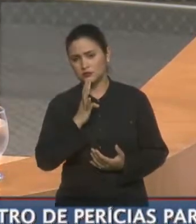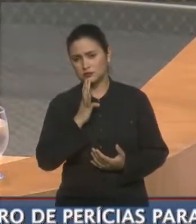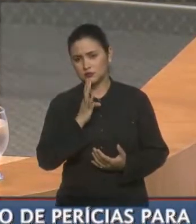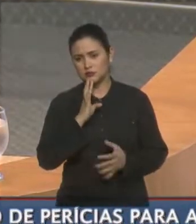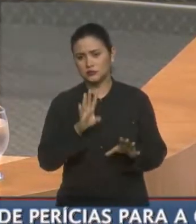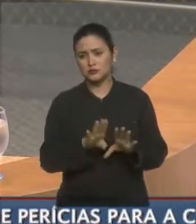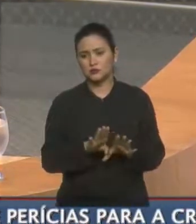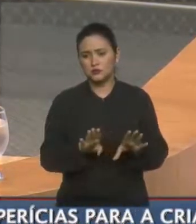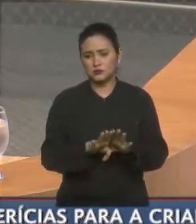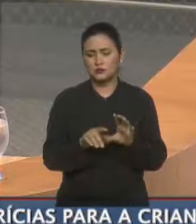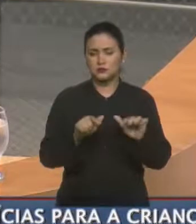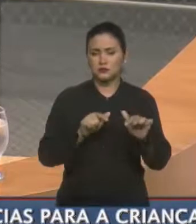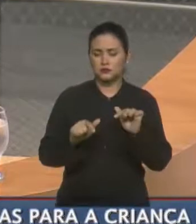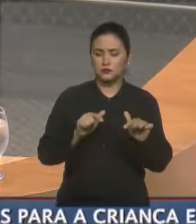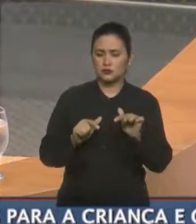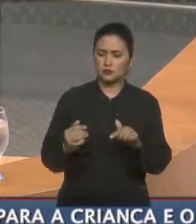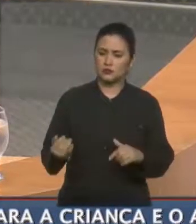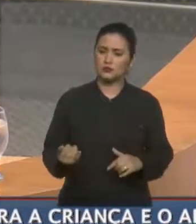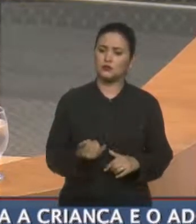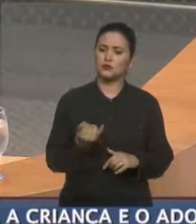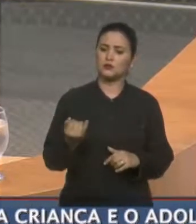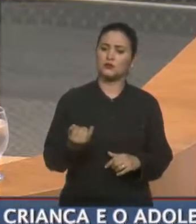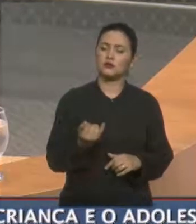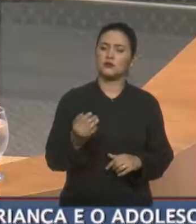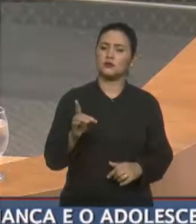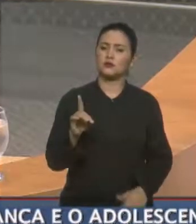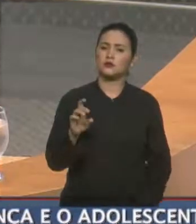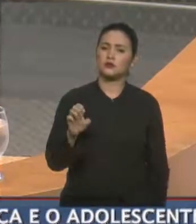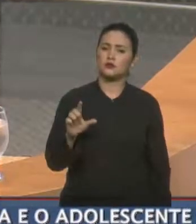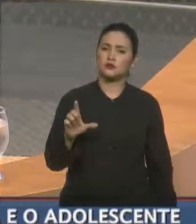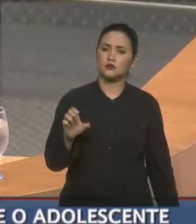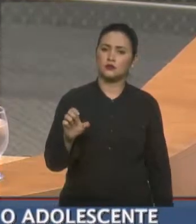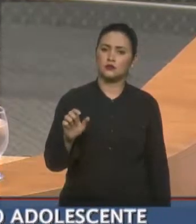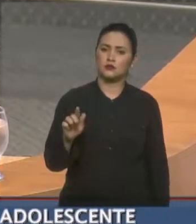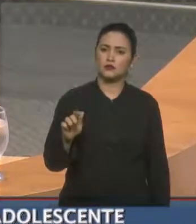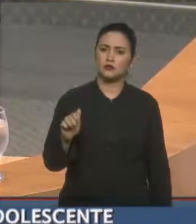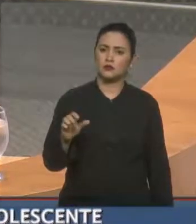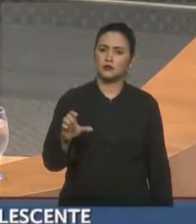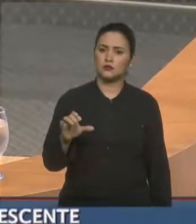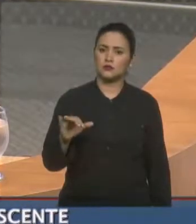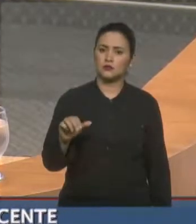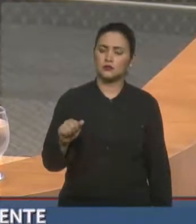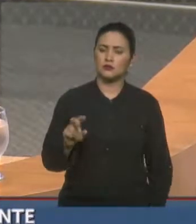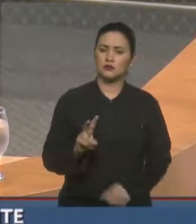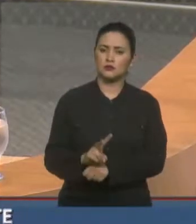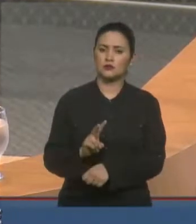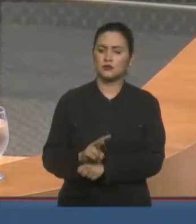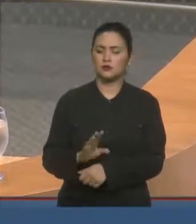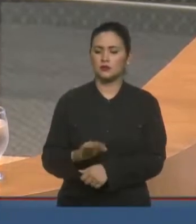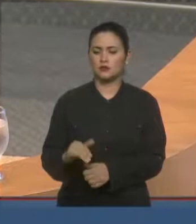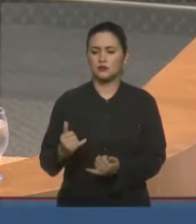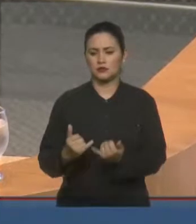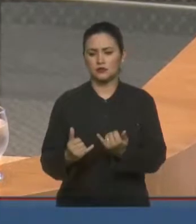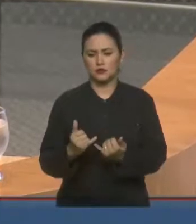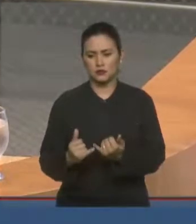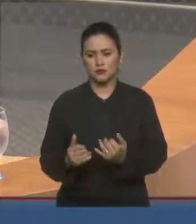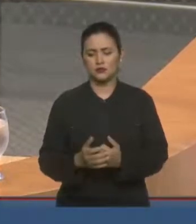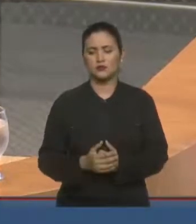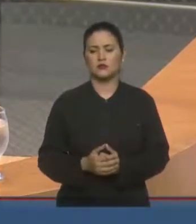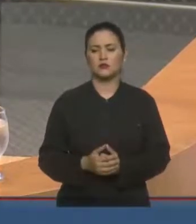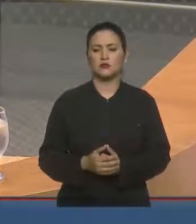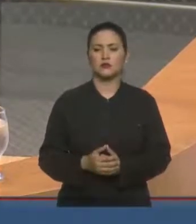o excelente trabalho também feito pela Delegacia de Proteção à Criança e Adolescente. E gostaríamos de conclamar aqueles que